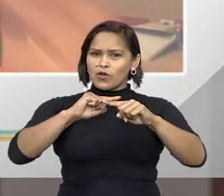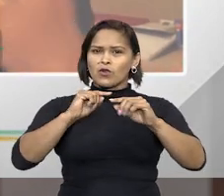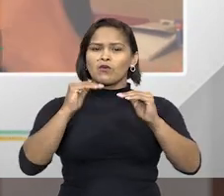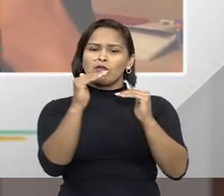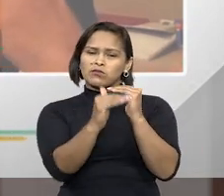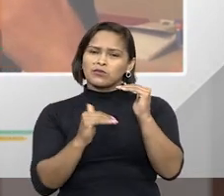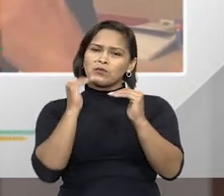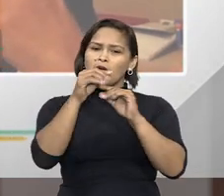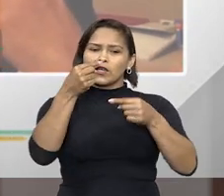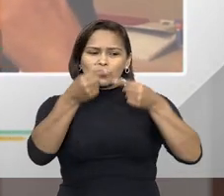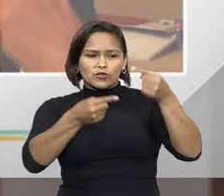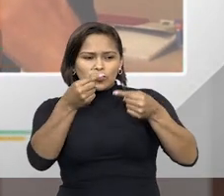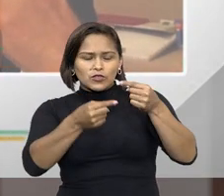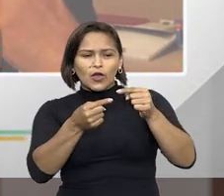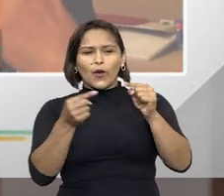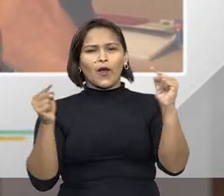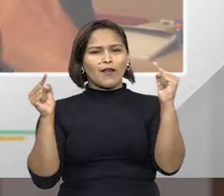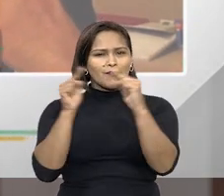Eu